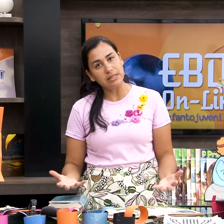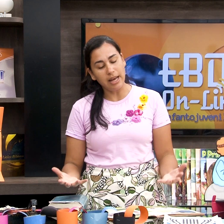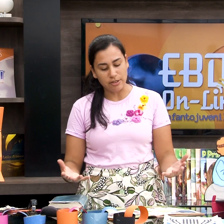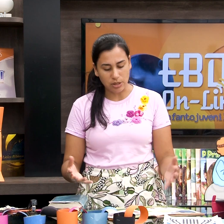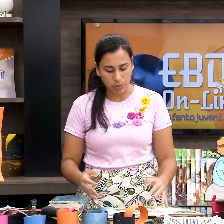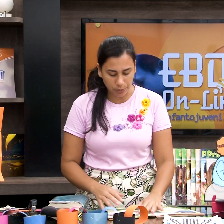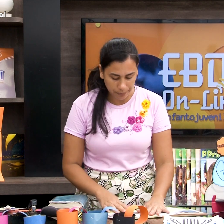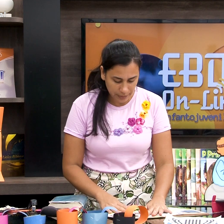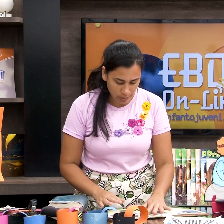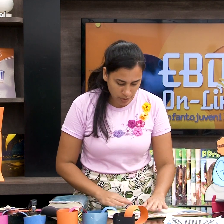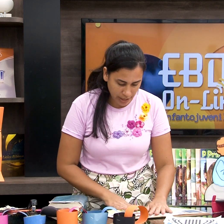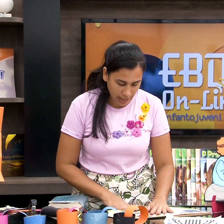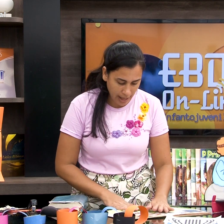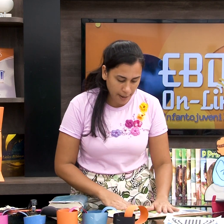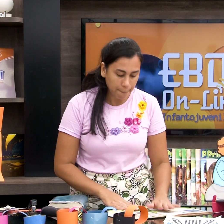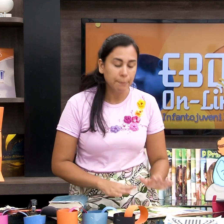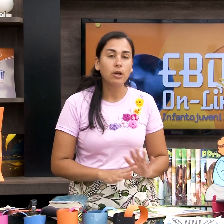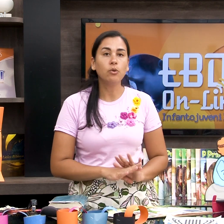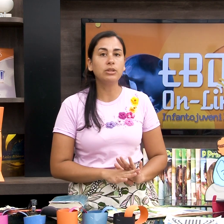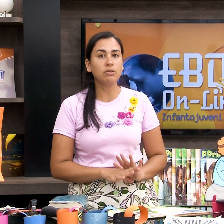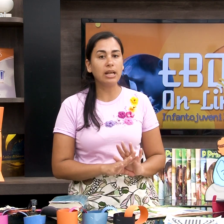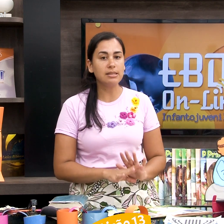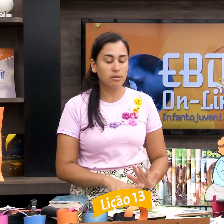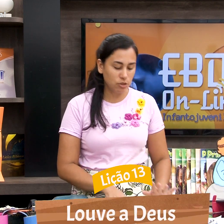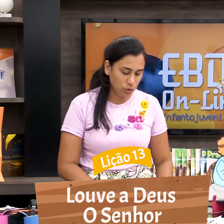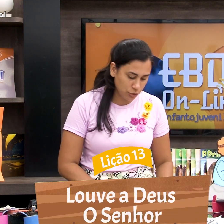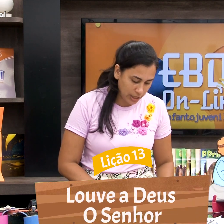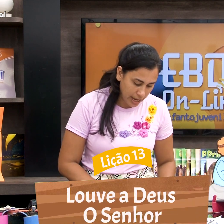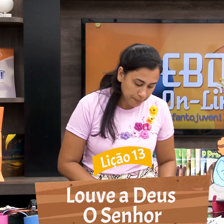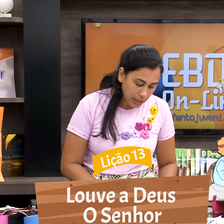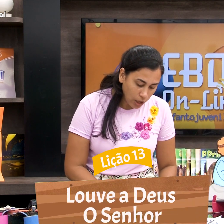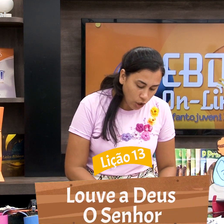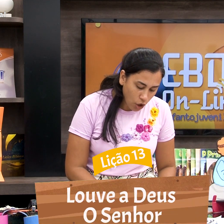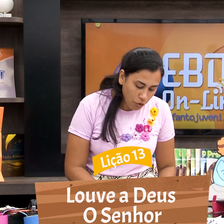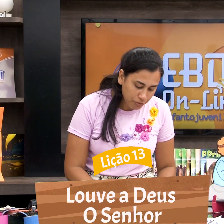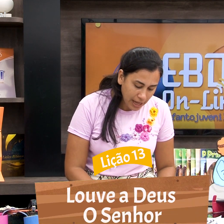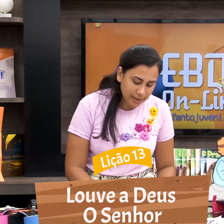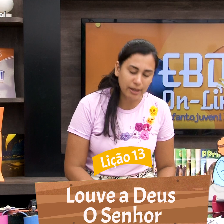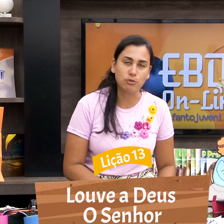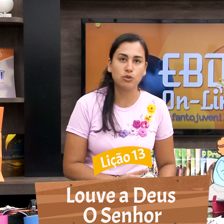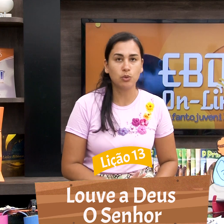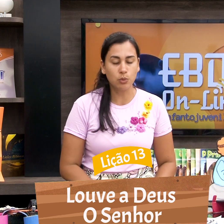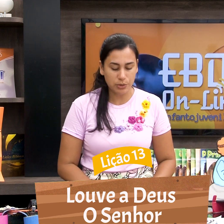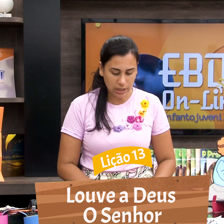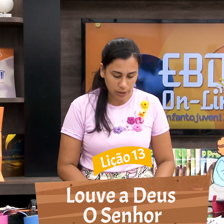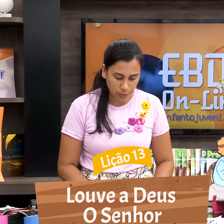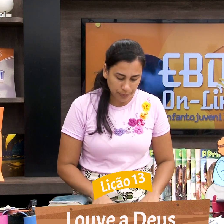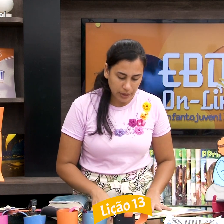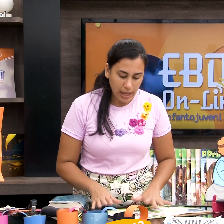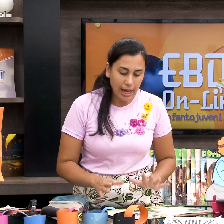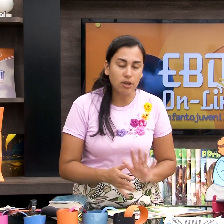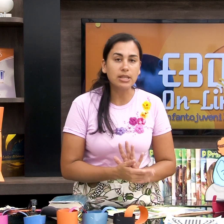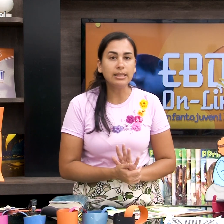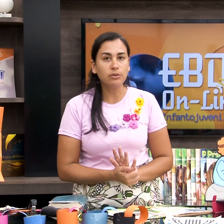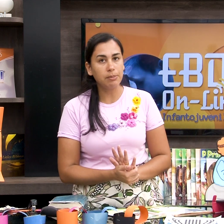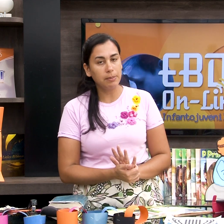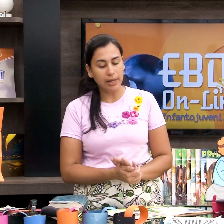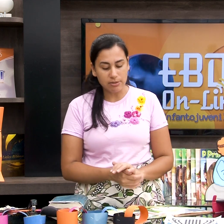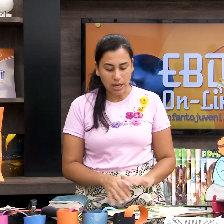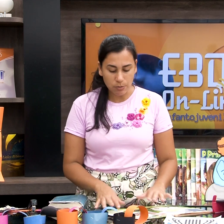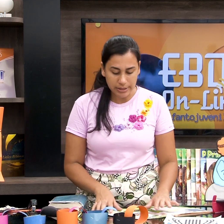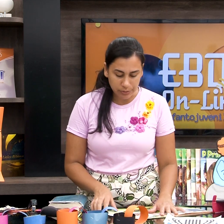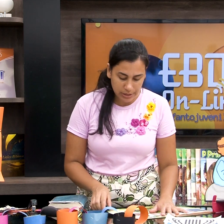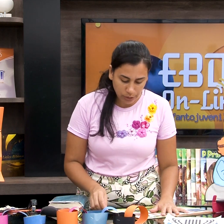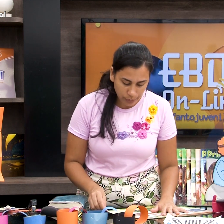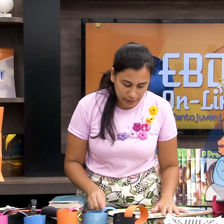sentir especiais, tá bom? Então bora lá. O título da lição de hoje é Louve a Deus, o Senhor. A nossa leitura